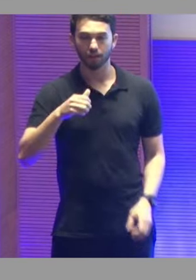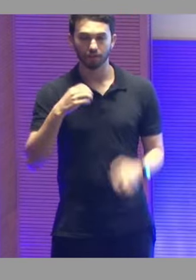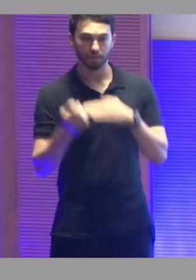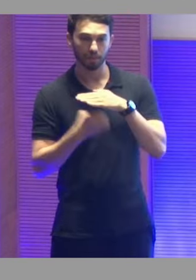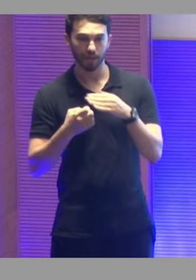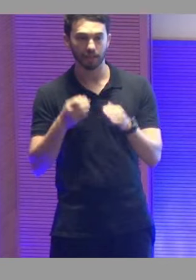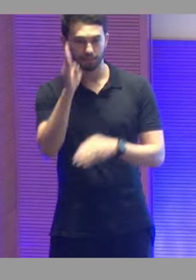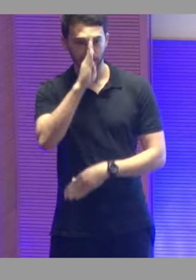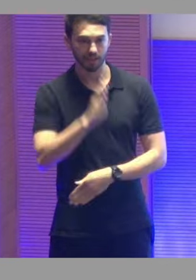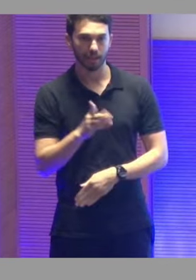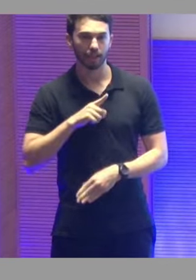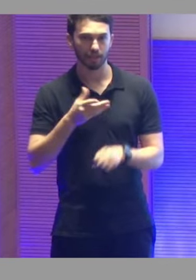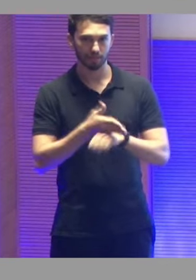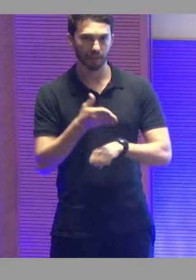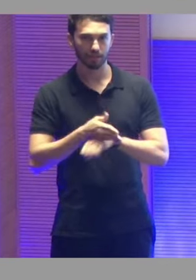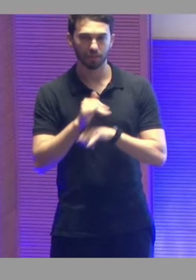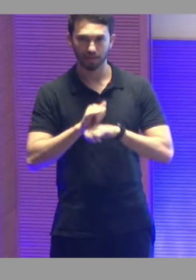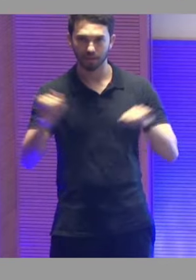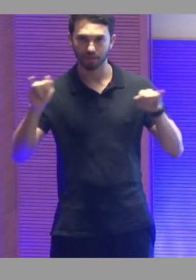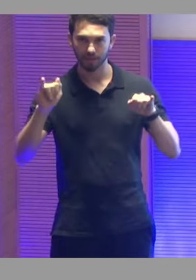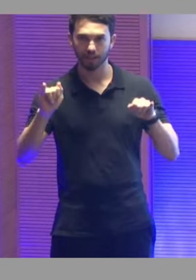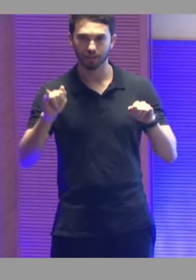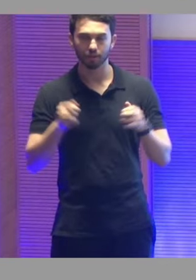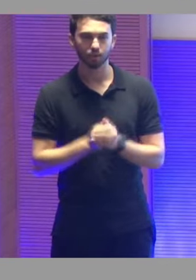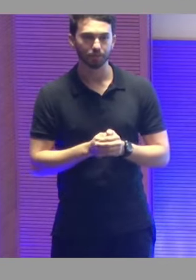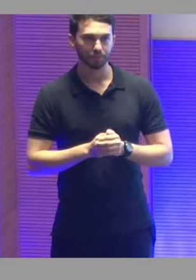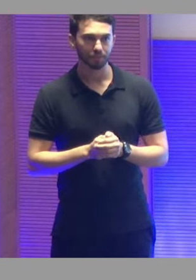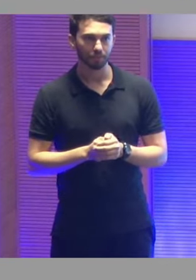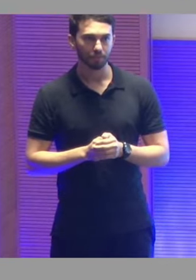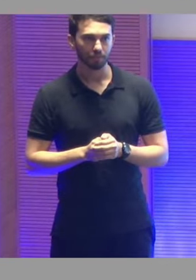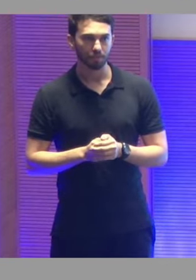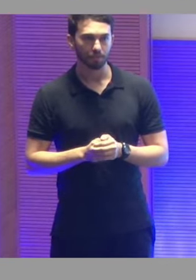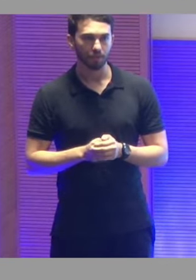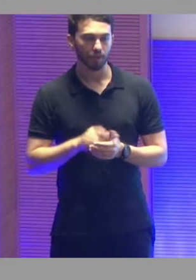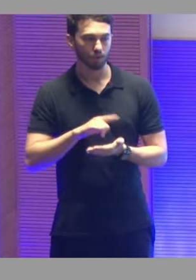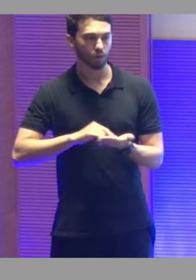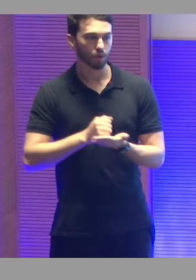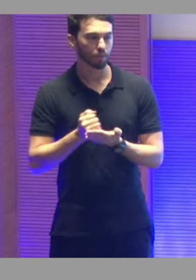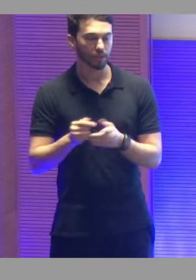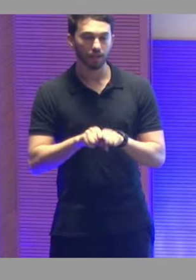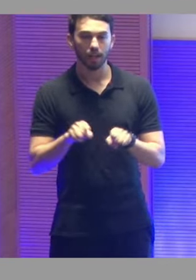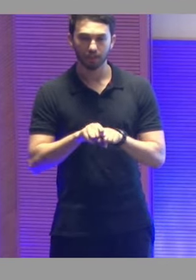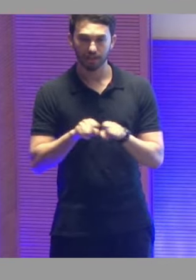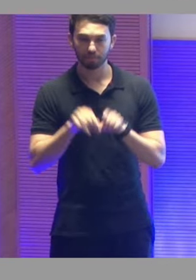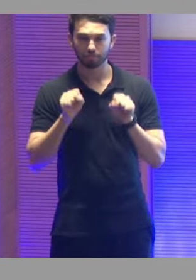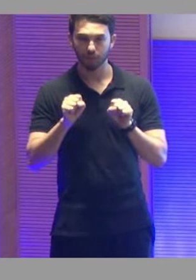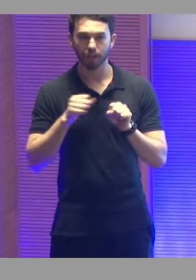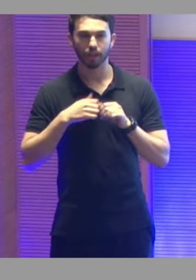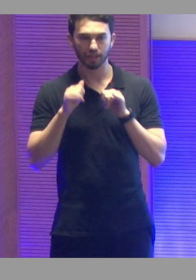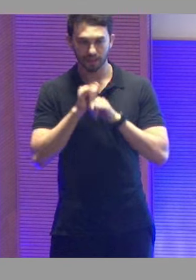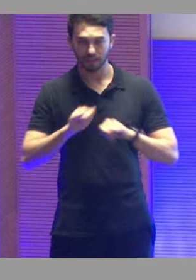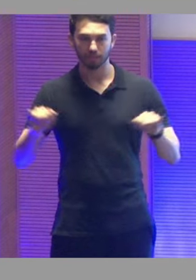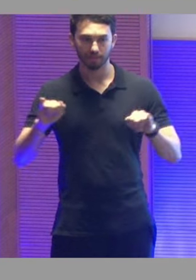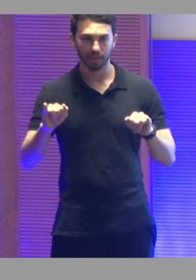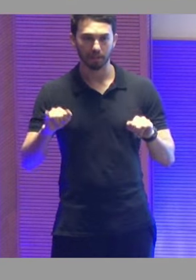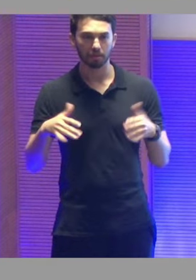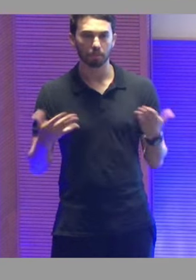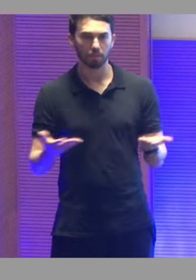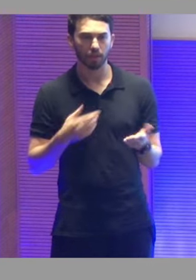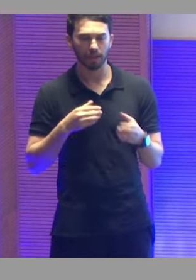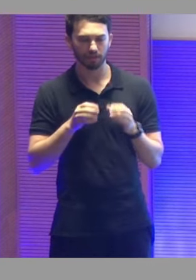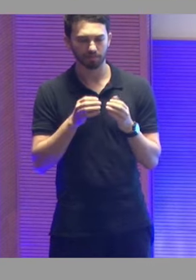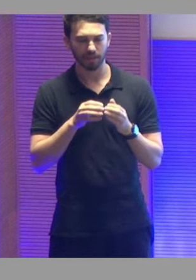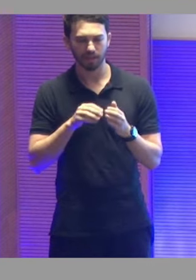brasileiras publicando seus inventários e essas organizações também poderiam publicar esses seus inventários de forma